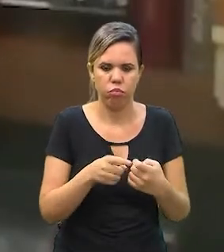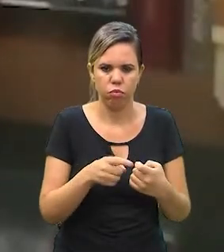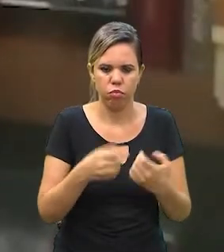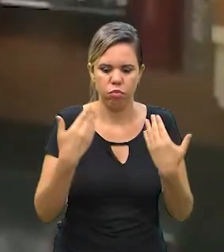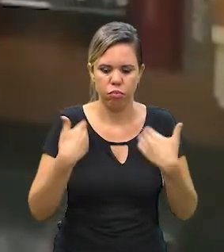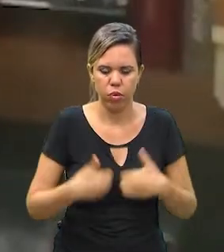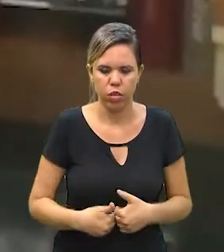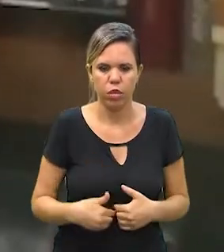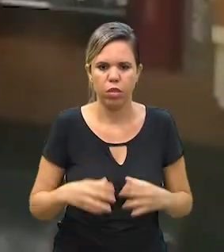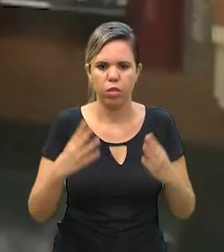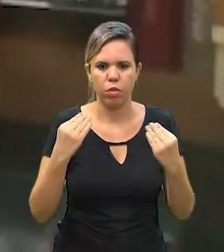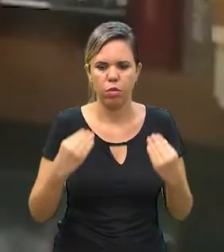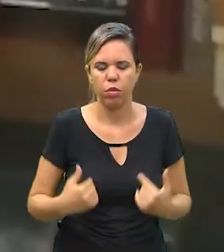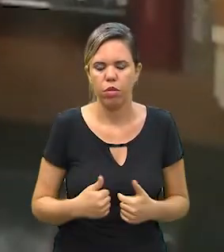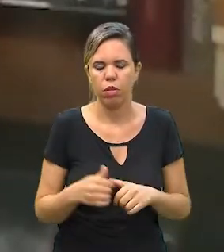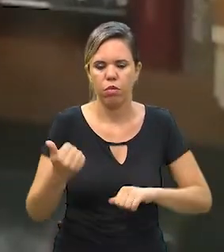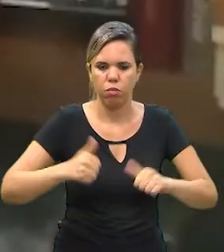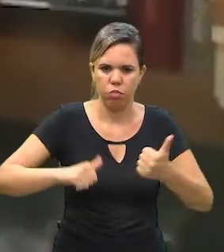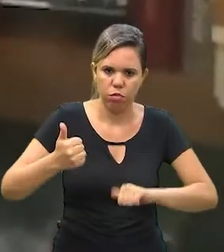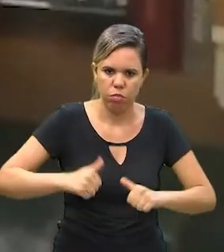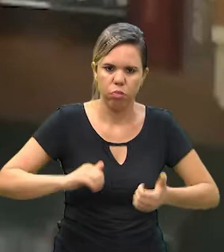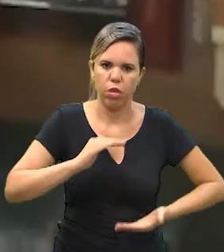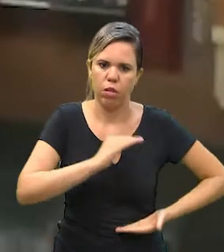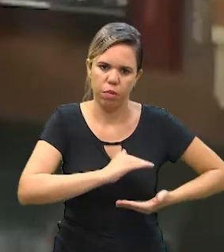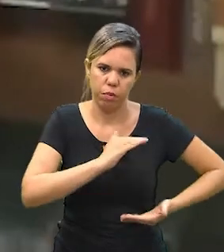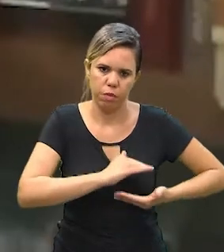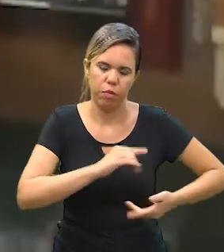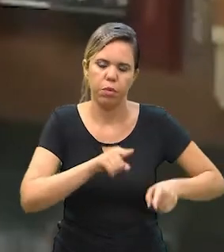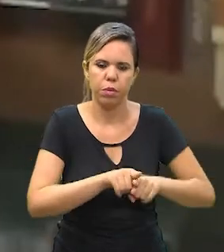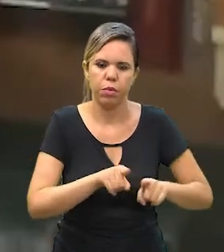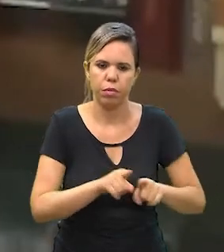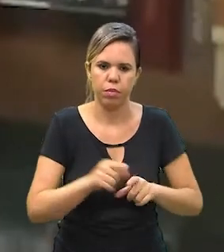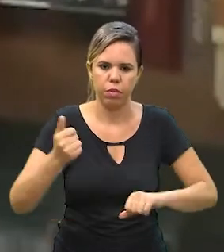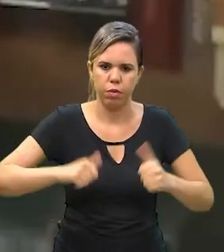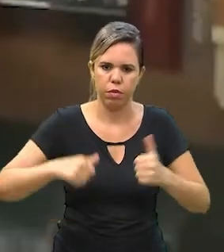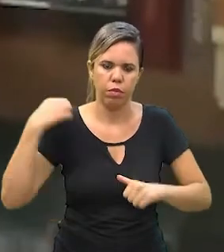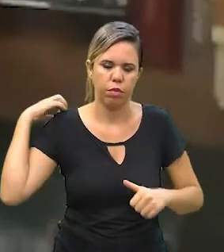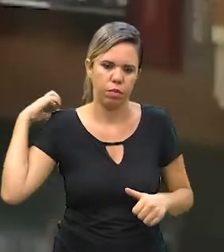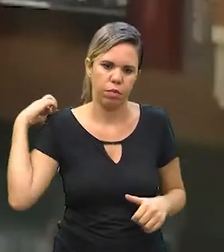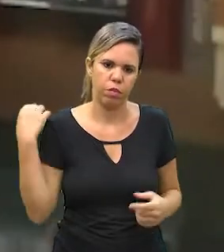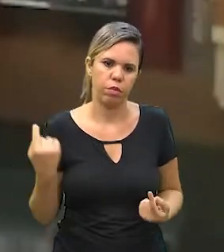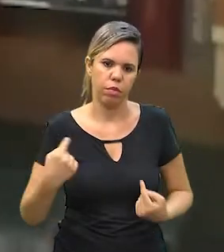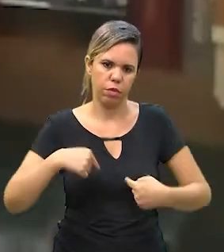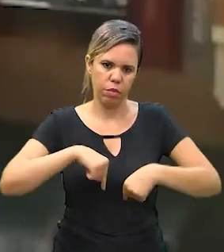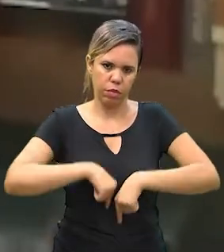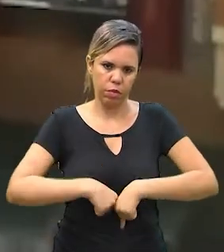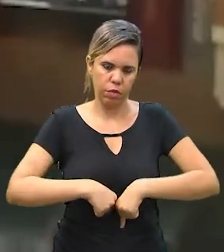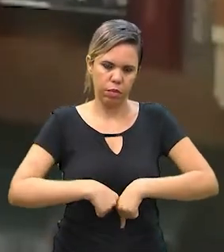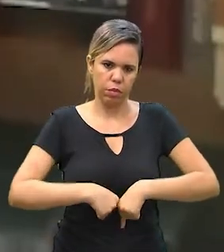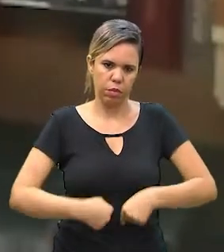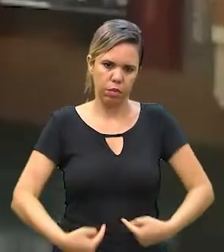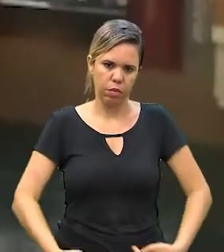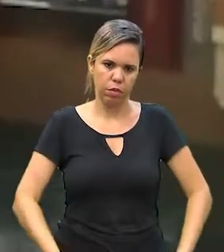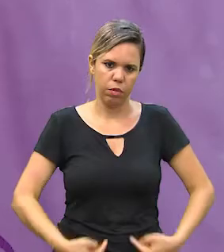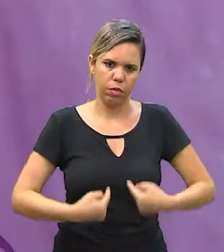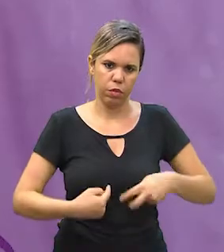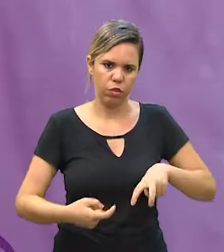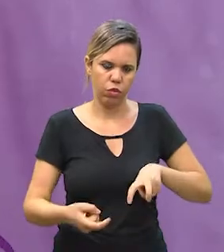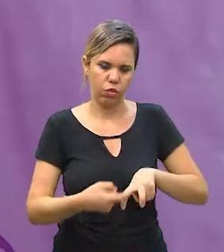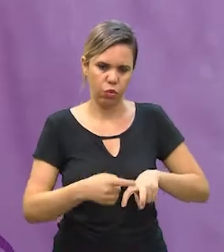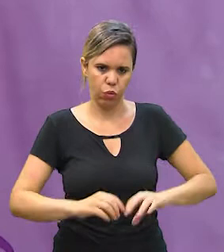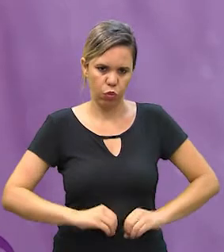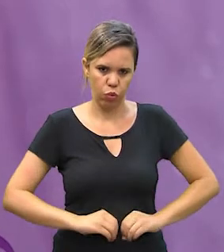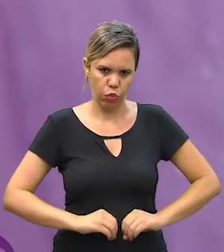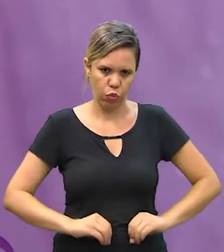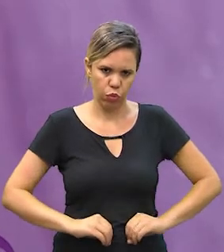está envolvido não só a avaliação das mamas, por exemplo, mas também a avaliação dos órgãos internos, no caso o ovário.